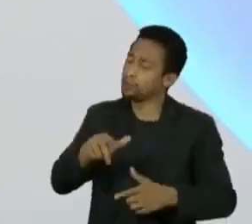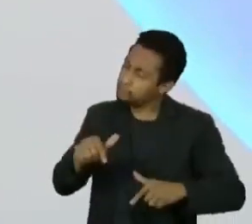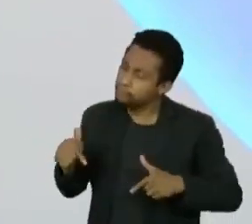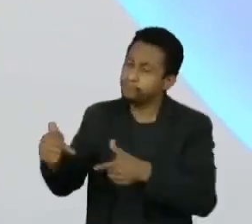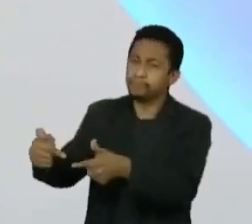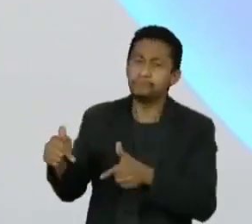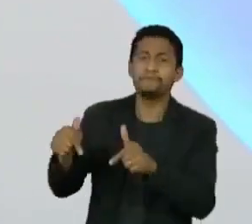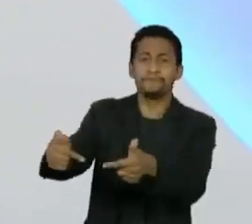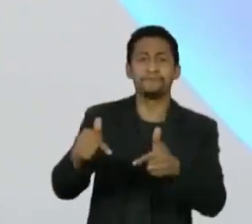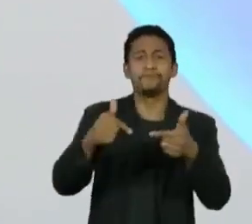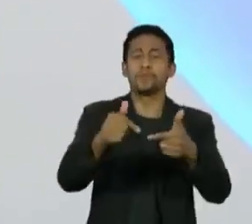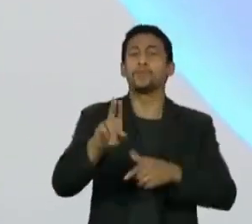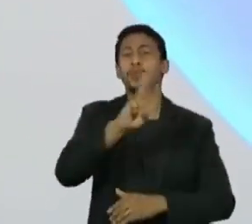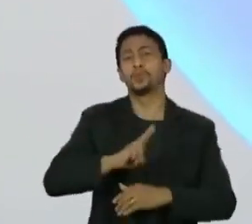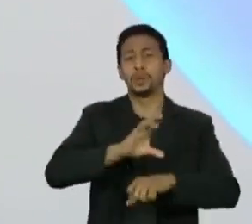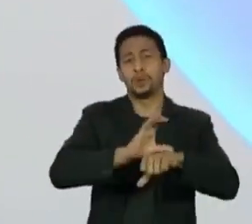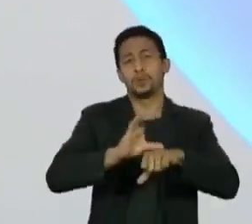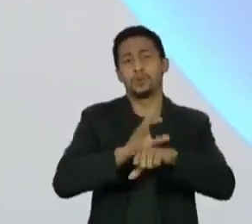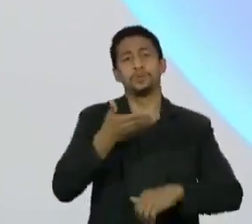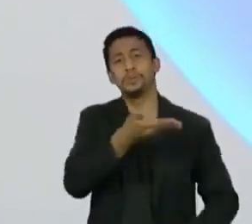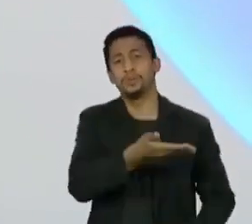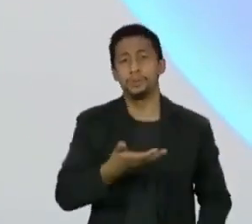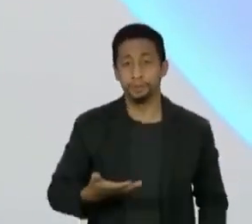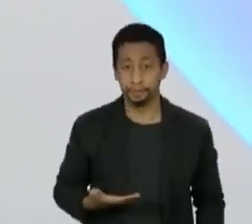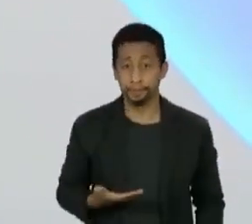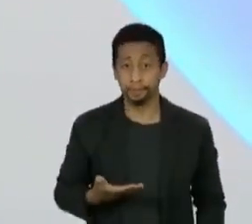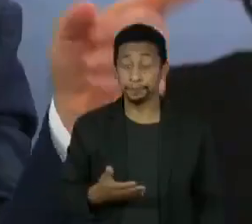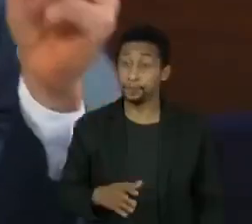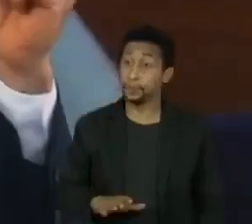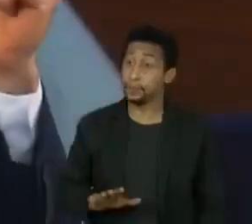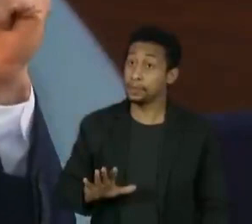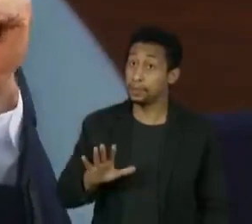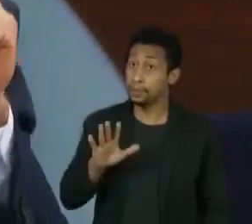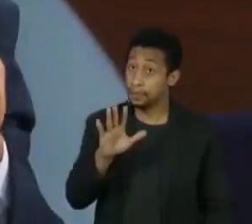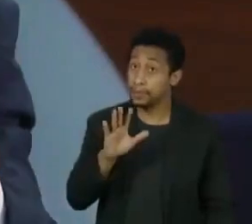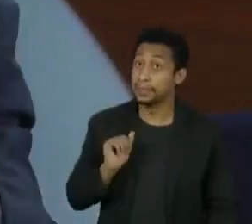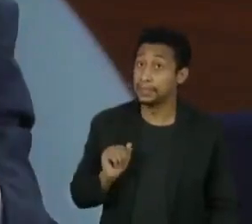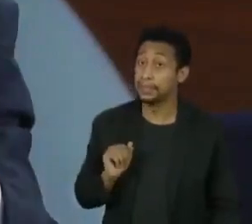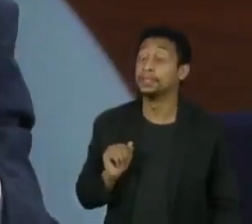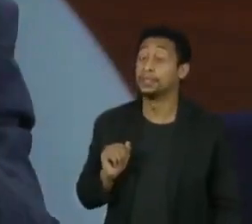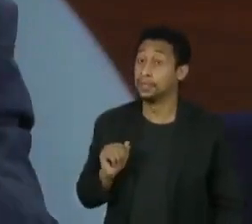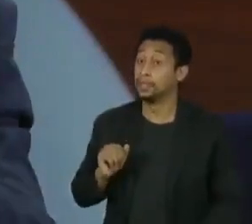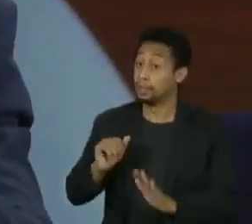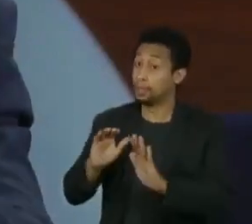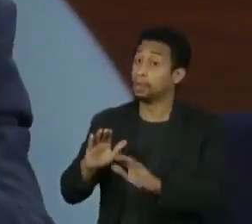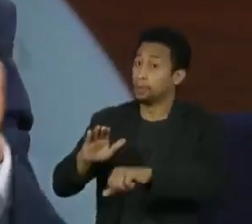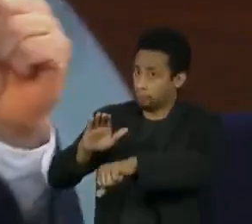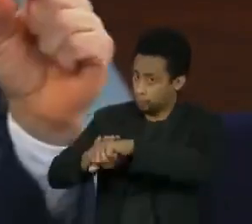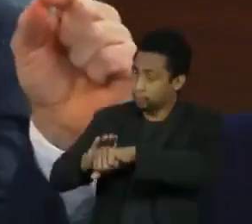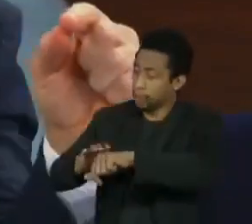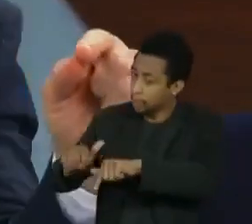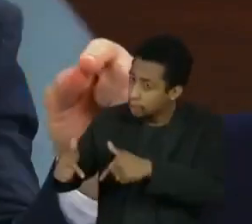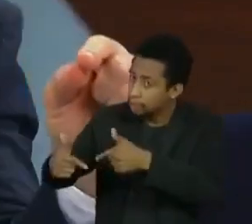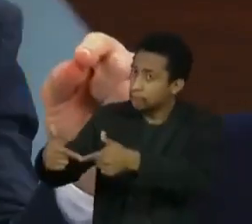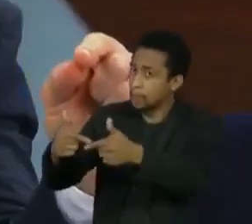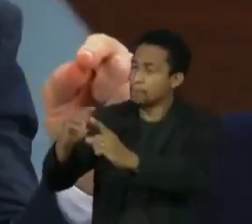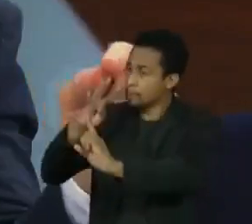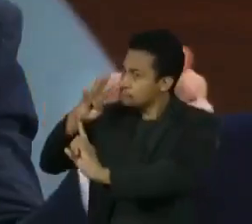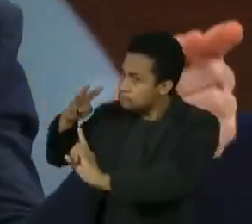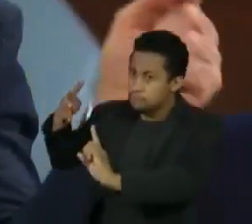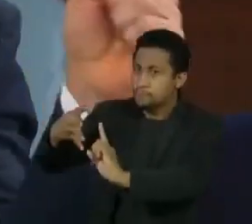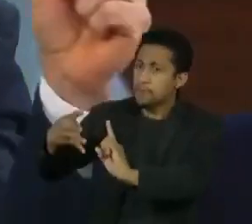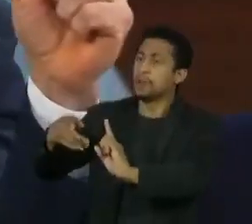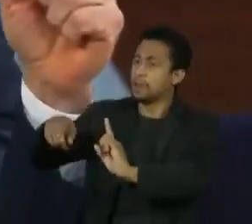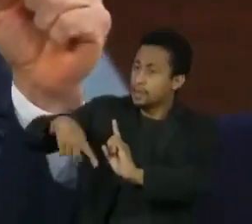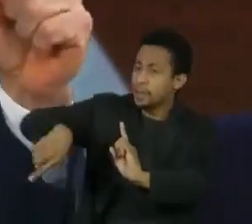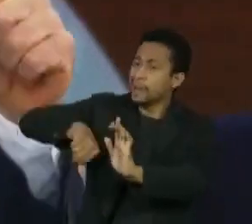as armas possíveis na Constituição. Mas nós temos que entender que essa ação penal privada, subsidiária da pública,